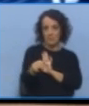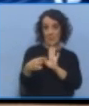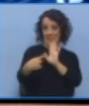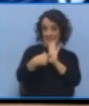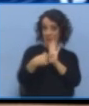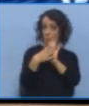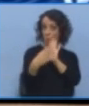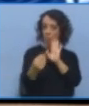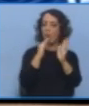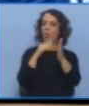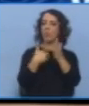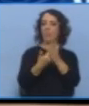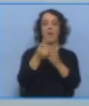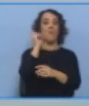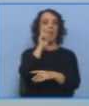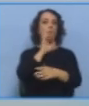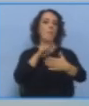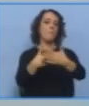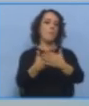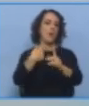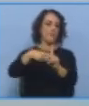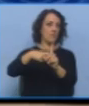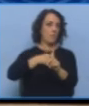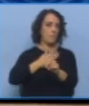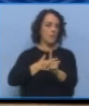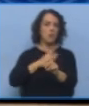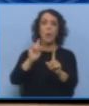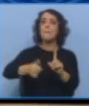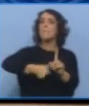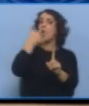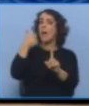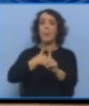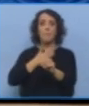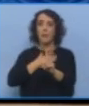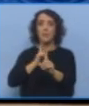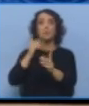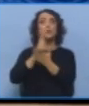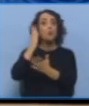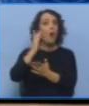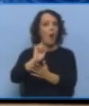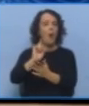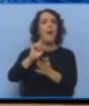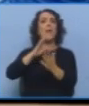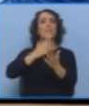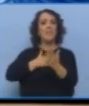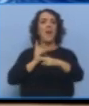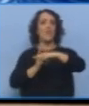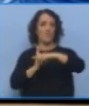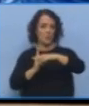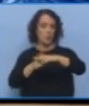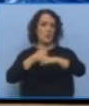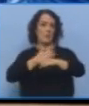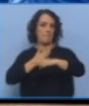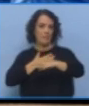promove maior valor. São os melhores para a empresa. Não são os melhores para a empresa, são os melhores para a empresa, para a sociedade, para as pessoas. Este é o modelo